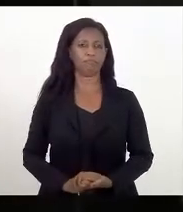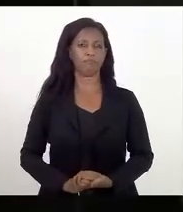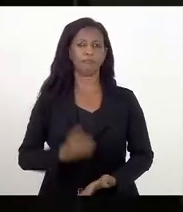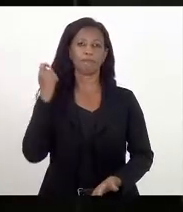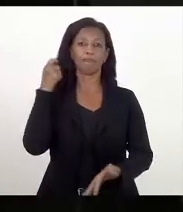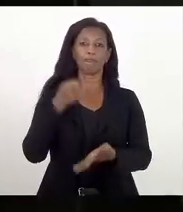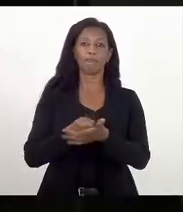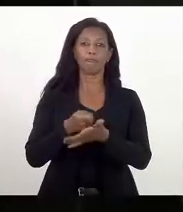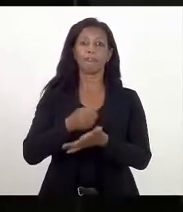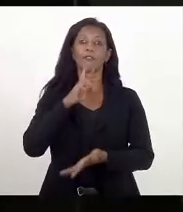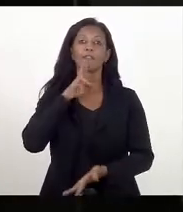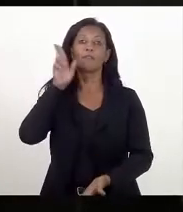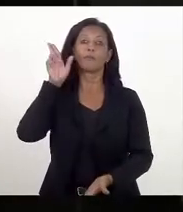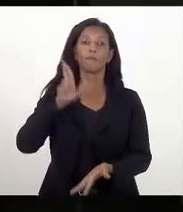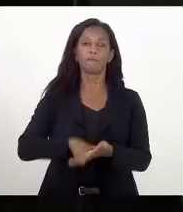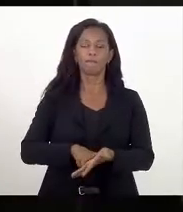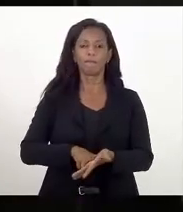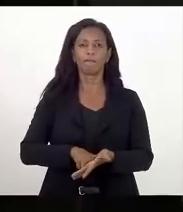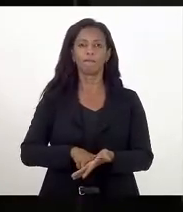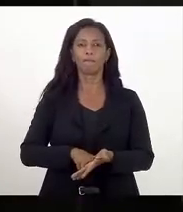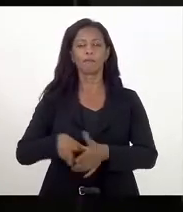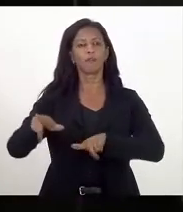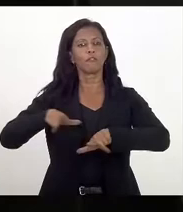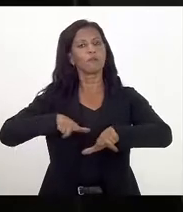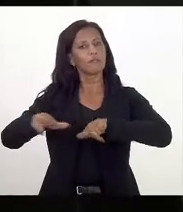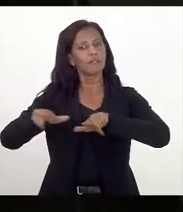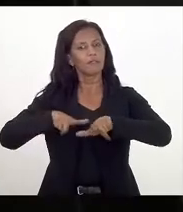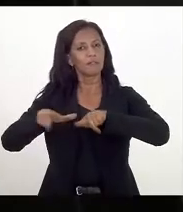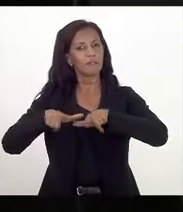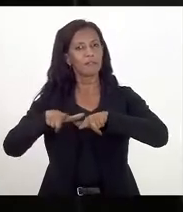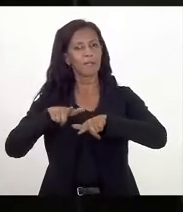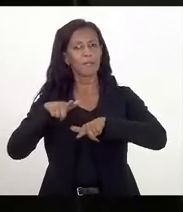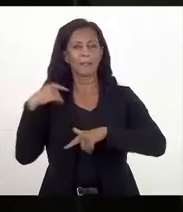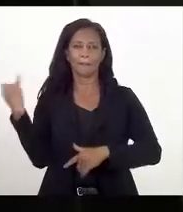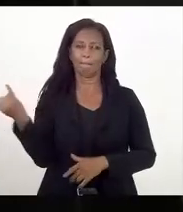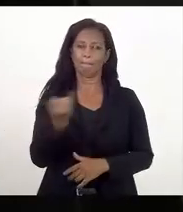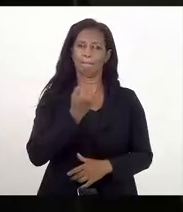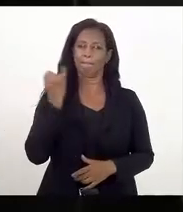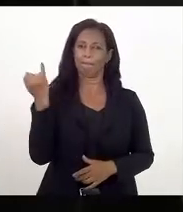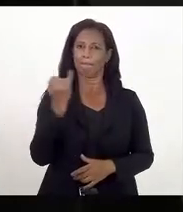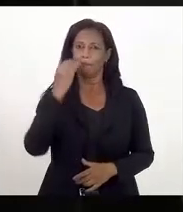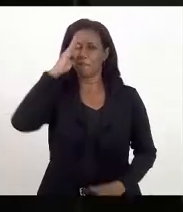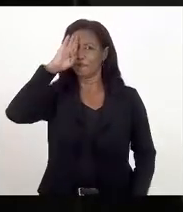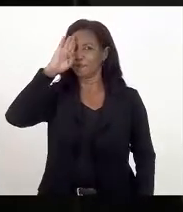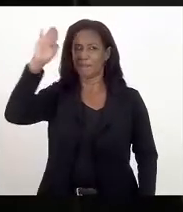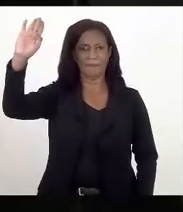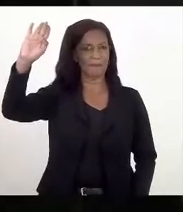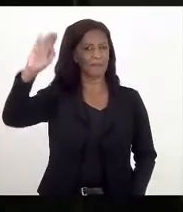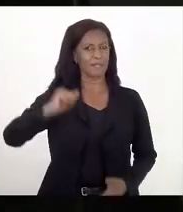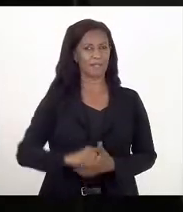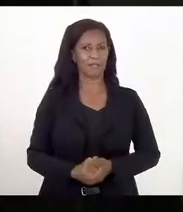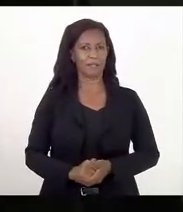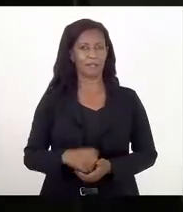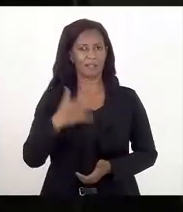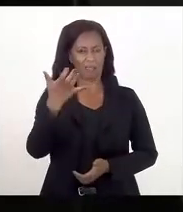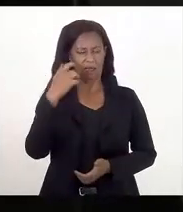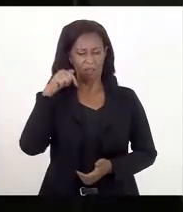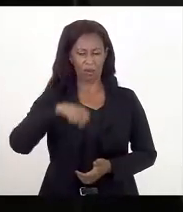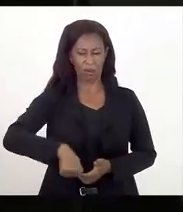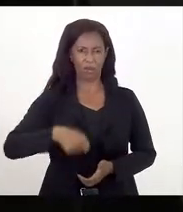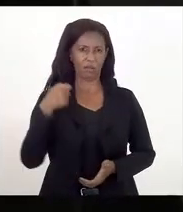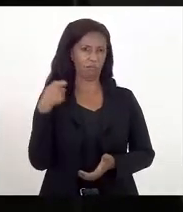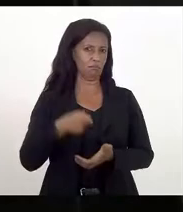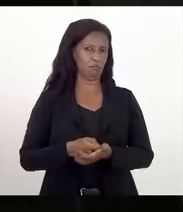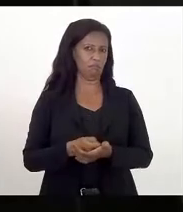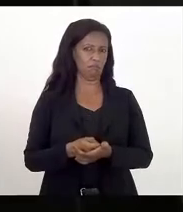garante o reconhecimento de um trabalho que é fundamental. quero aqui afirmar,